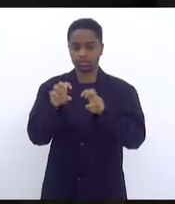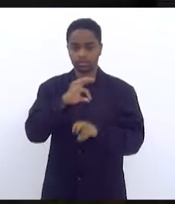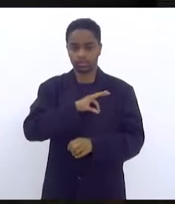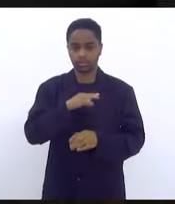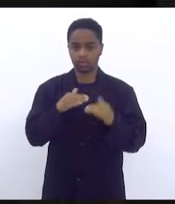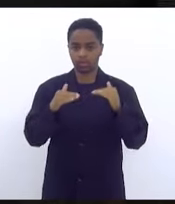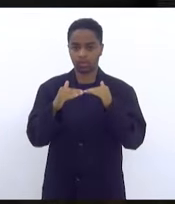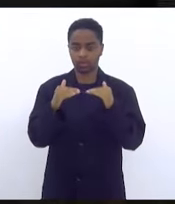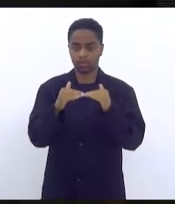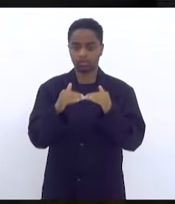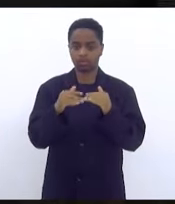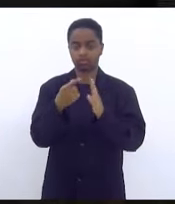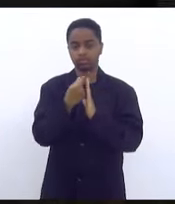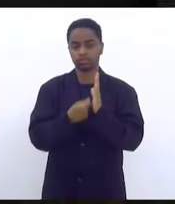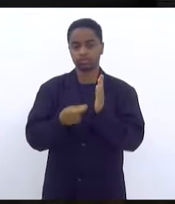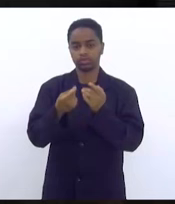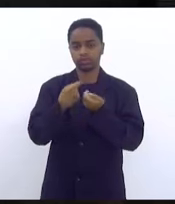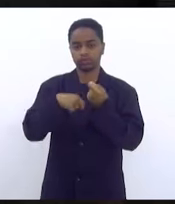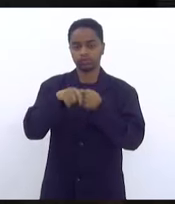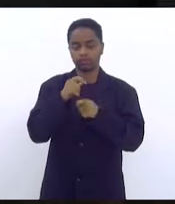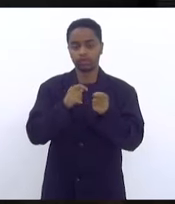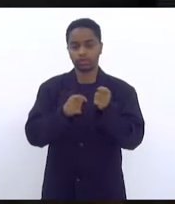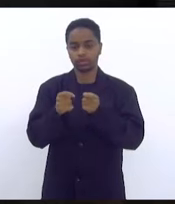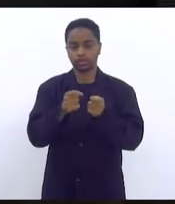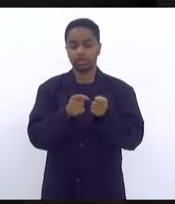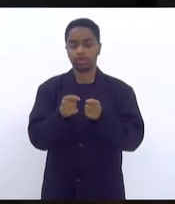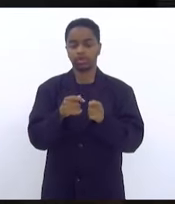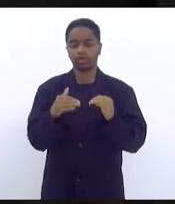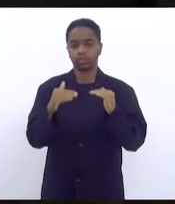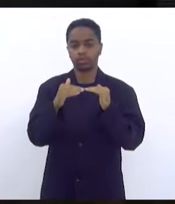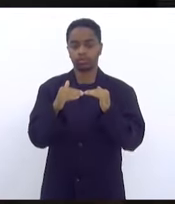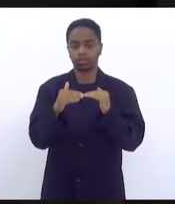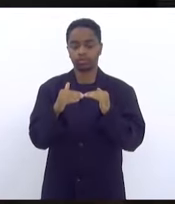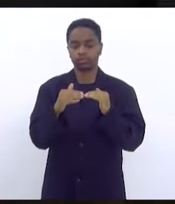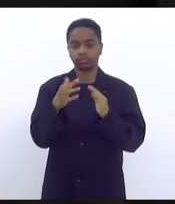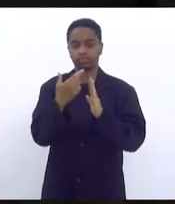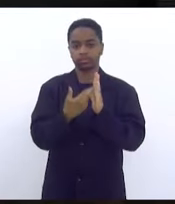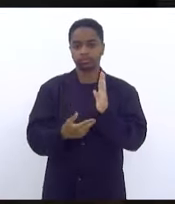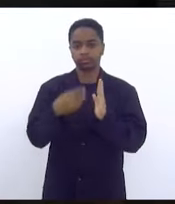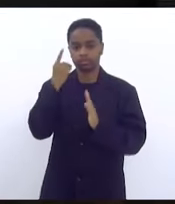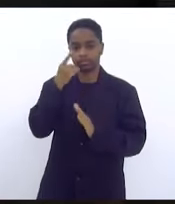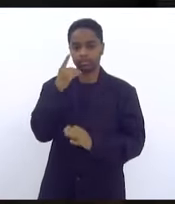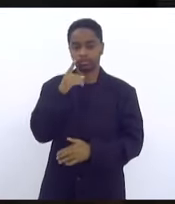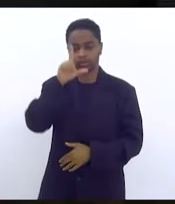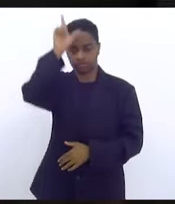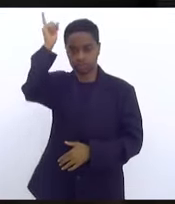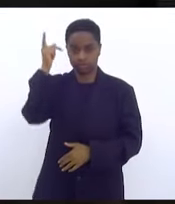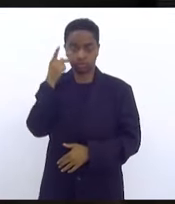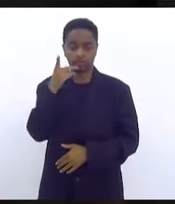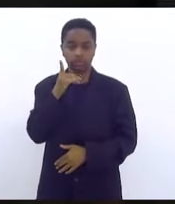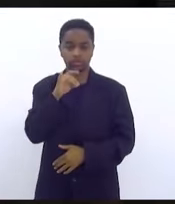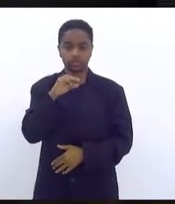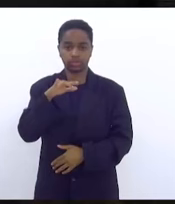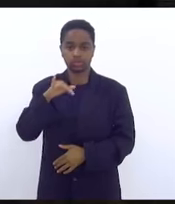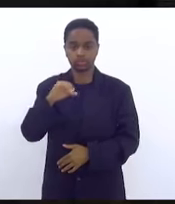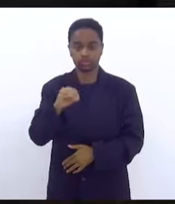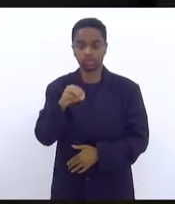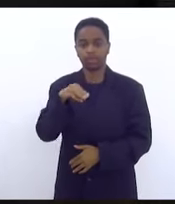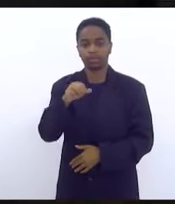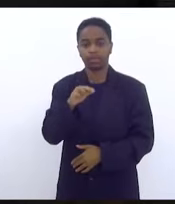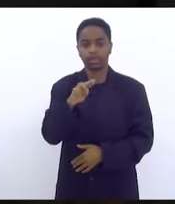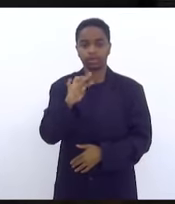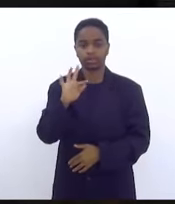favorável, orçamento, fiscalização financeira e controle favorável. Relatores, deputado Luiz Paulo, Dionísio Lins, Marta Rocha e Renata